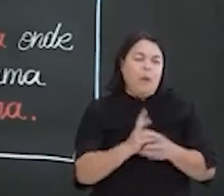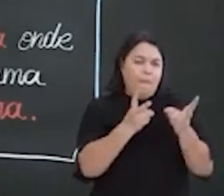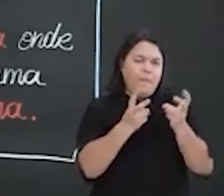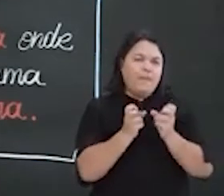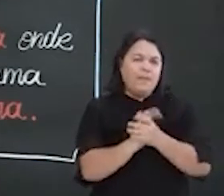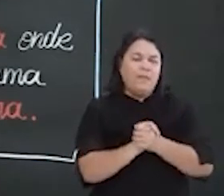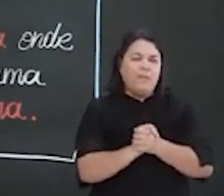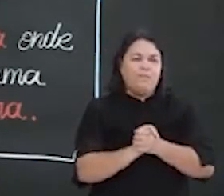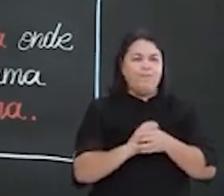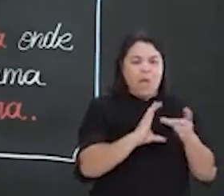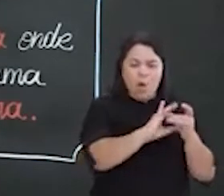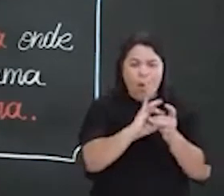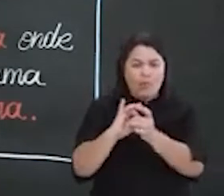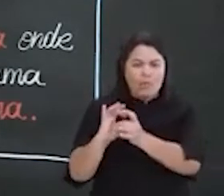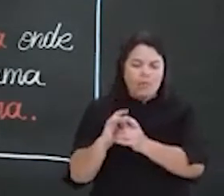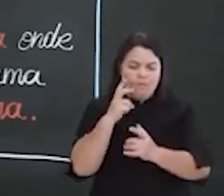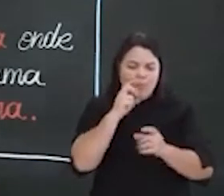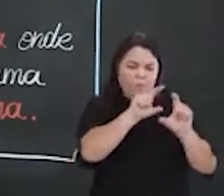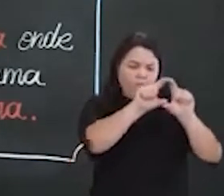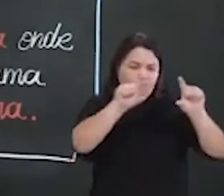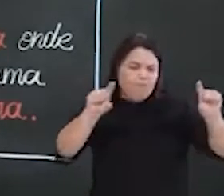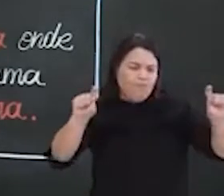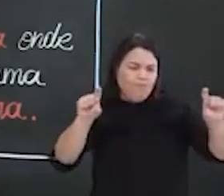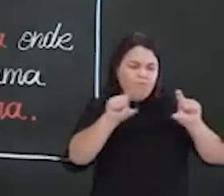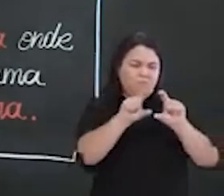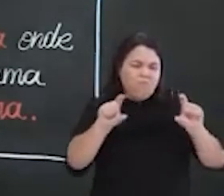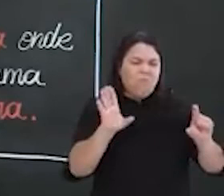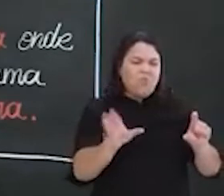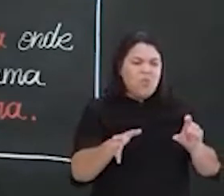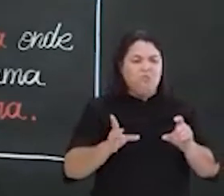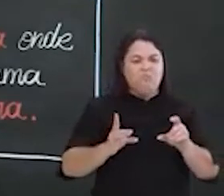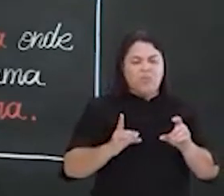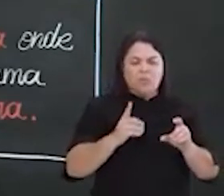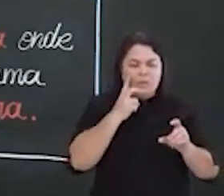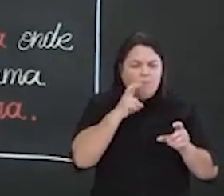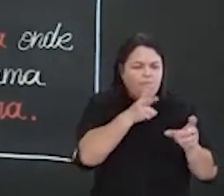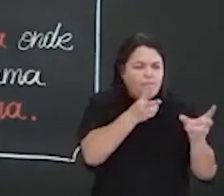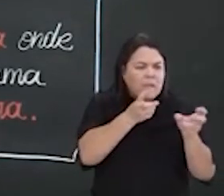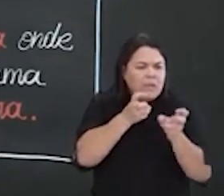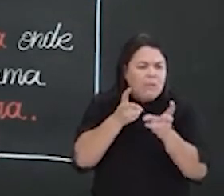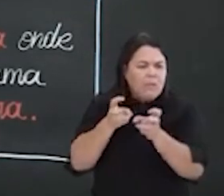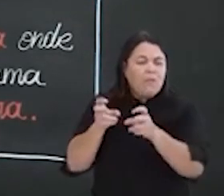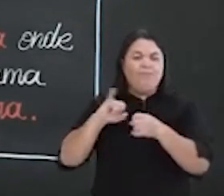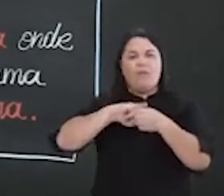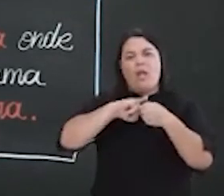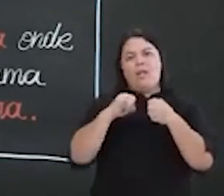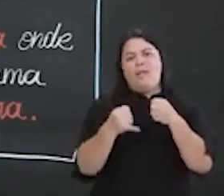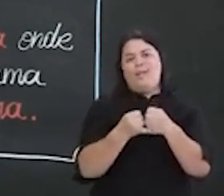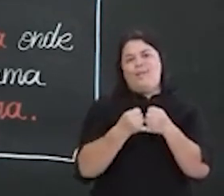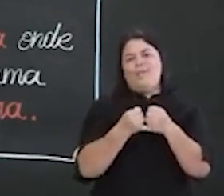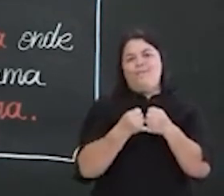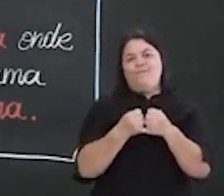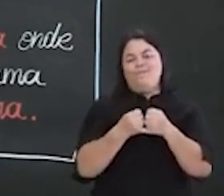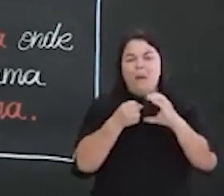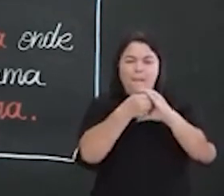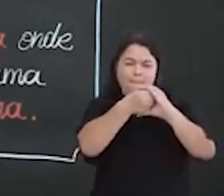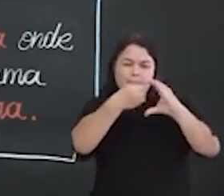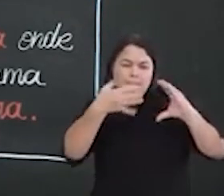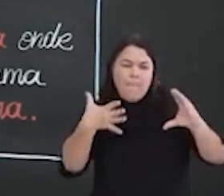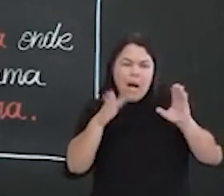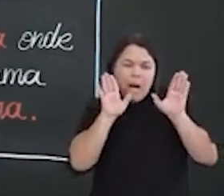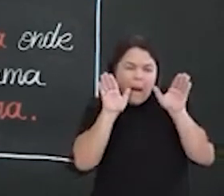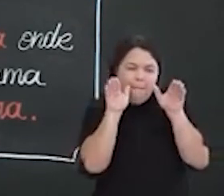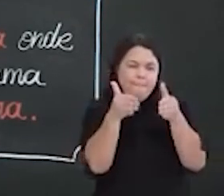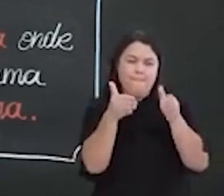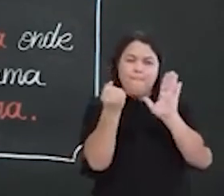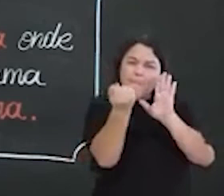aqui a gente já encontrou alguns adjetivos e a gente utiliza os adjetivos o tempo inteiro para caracterizar, para marcar algo. Então,